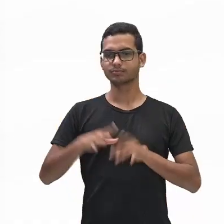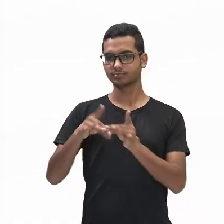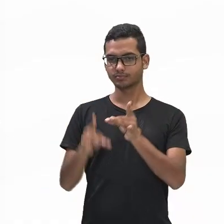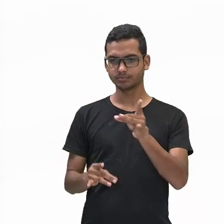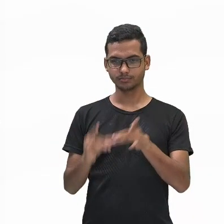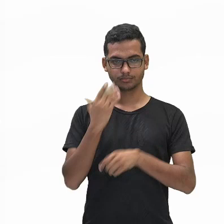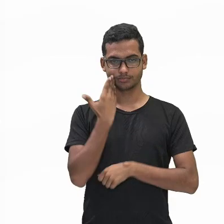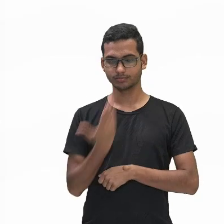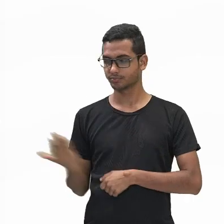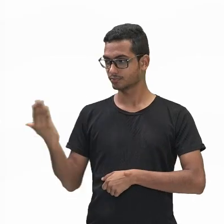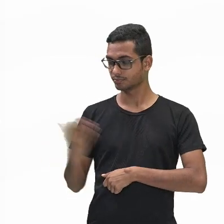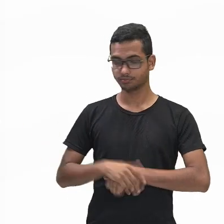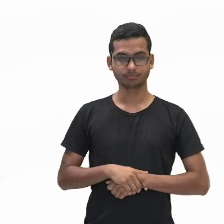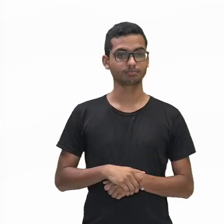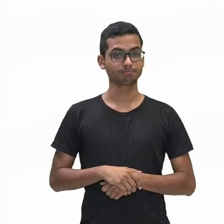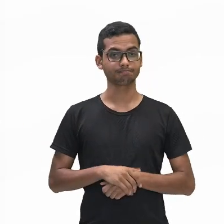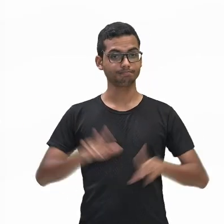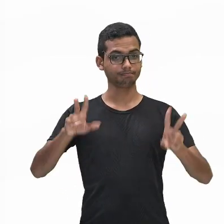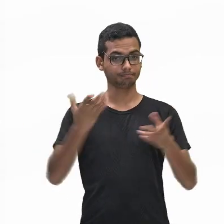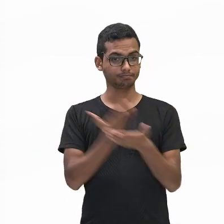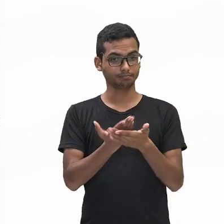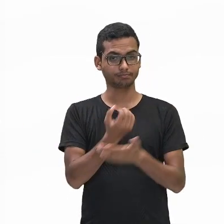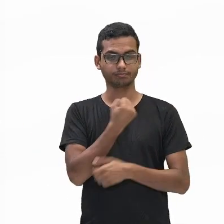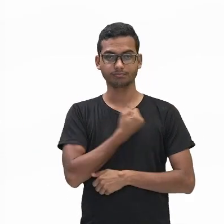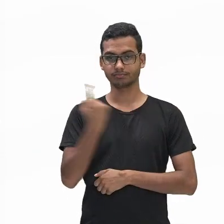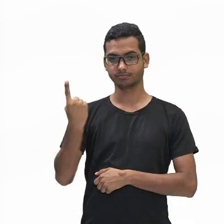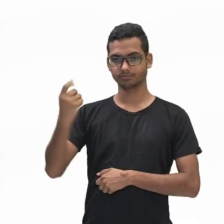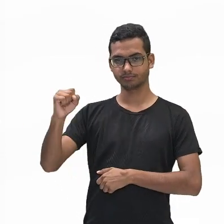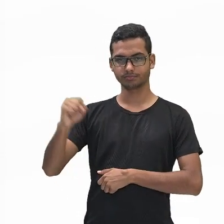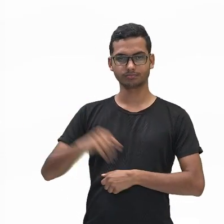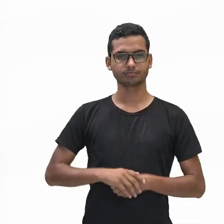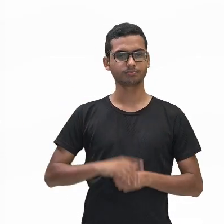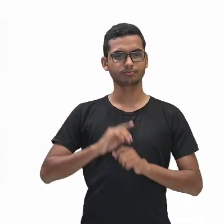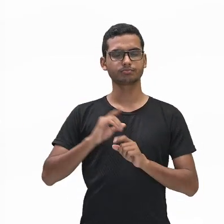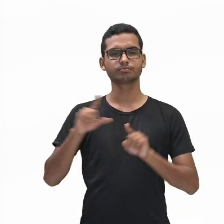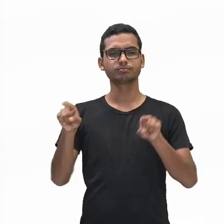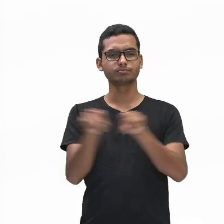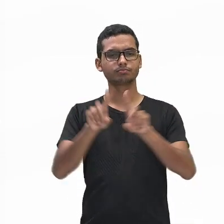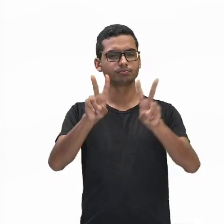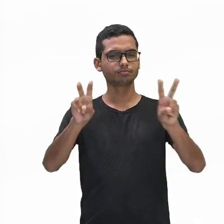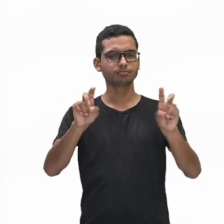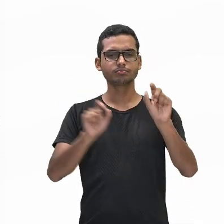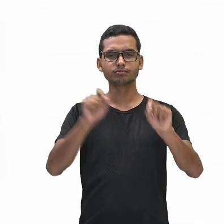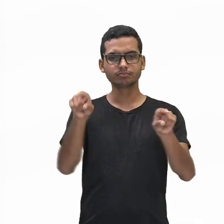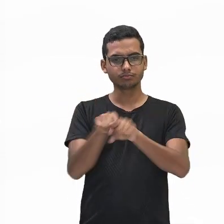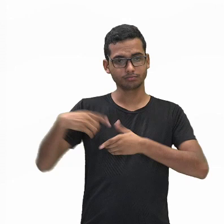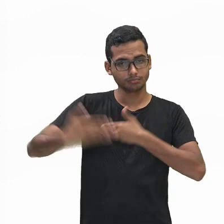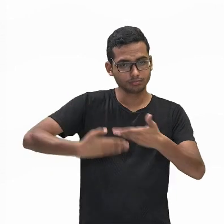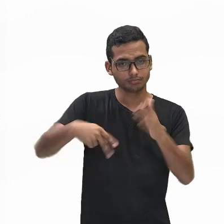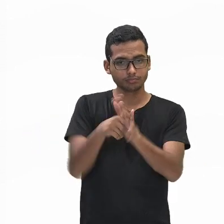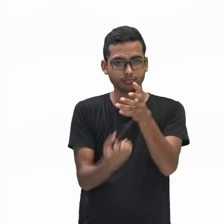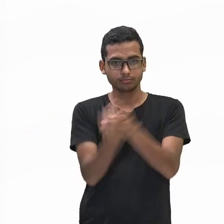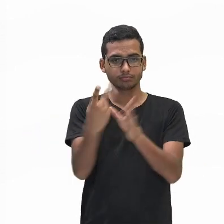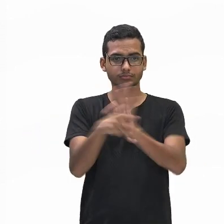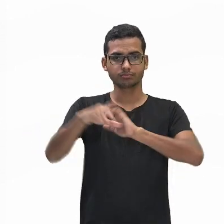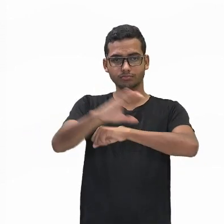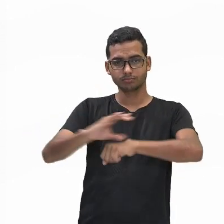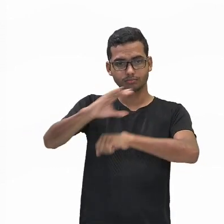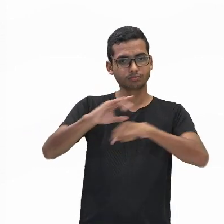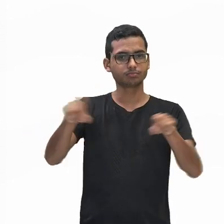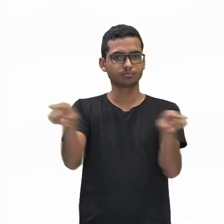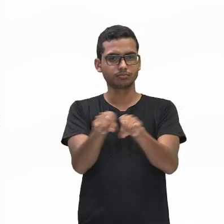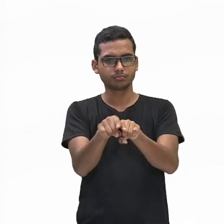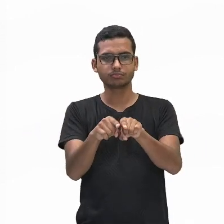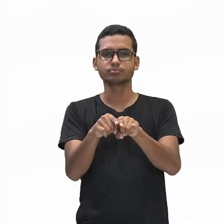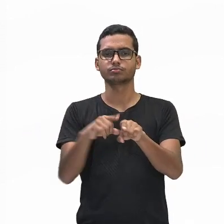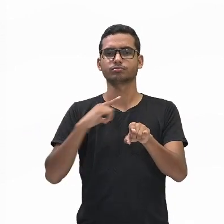detalhamento. Temos aí a aula de número 18, com o objeto de conhecimento, processo de formação, constituição